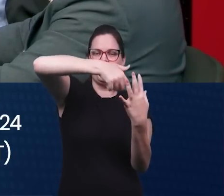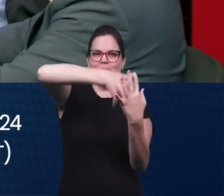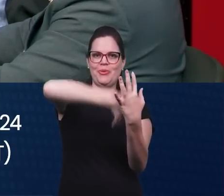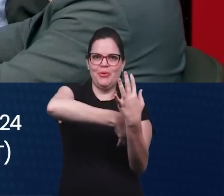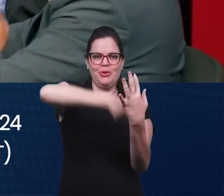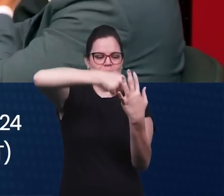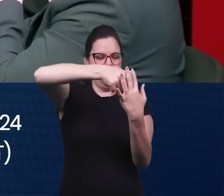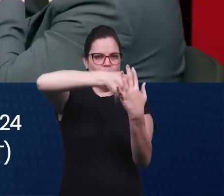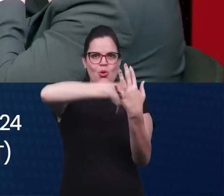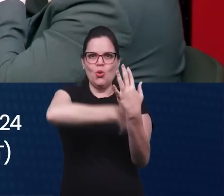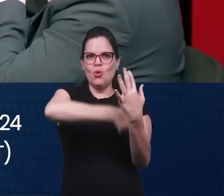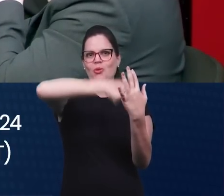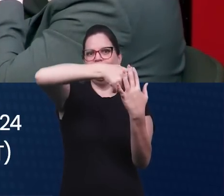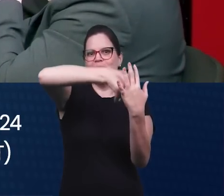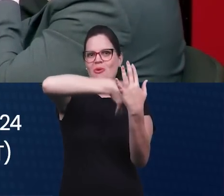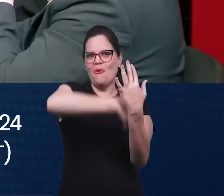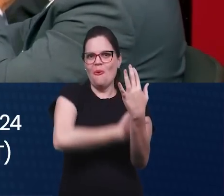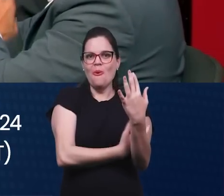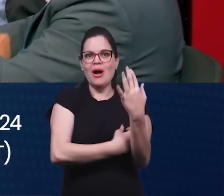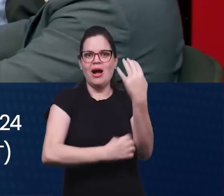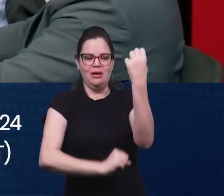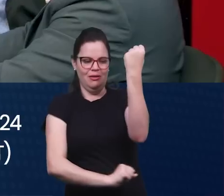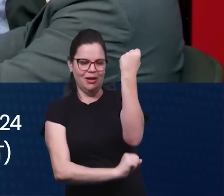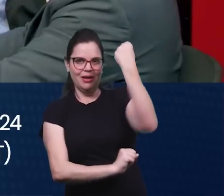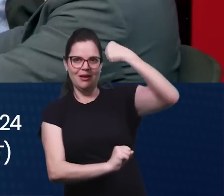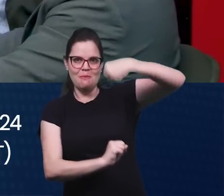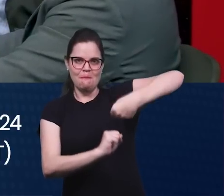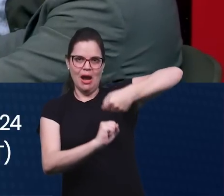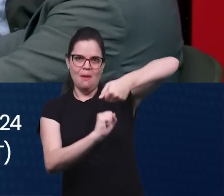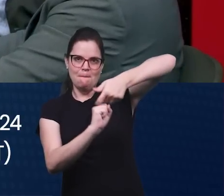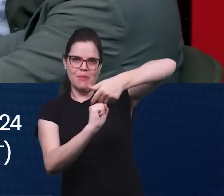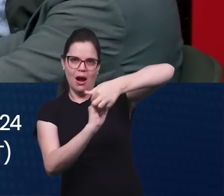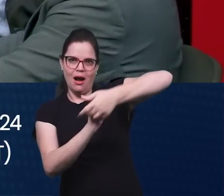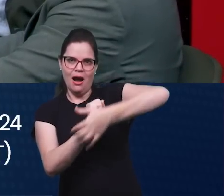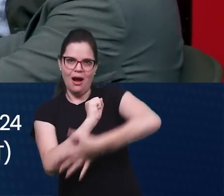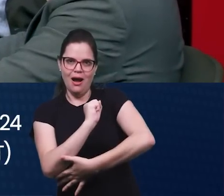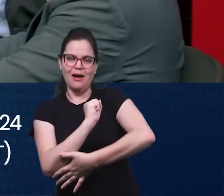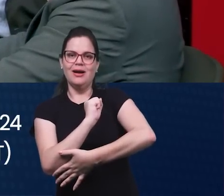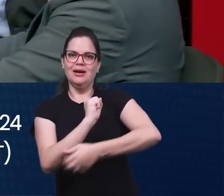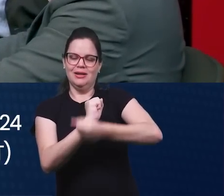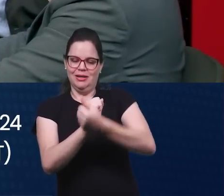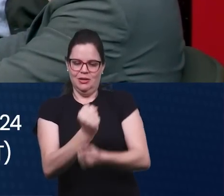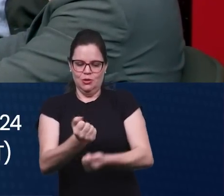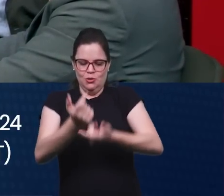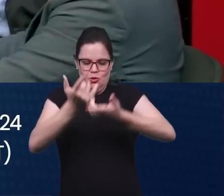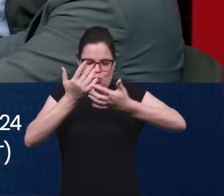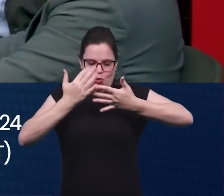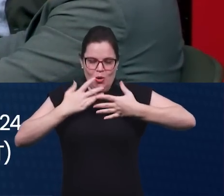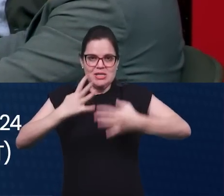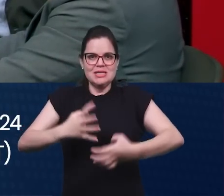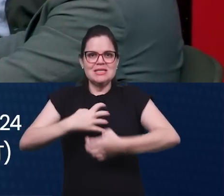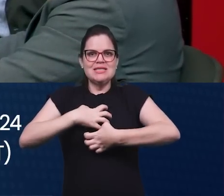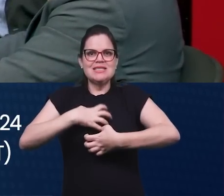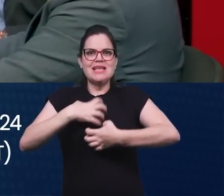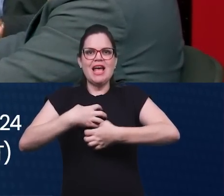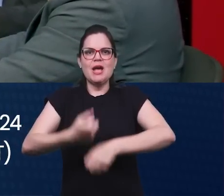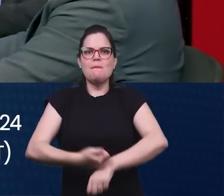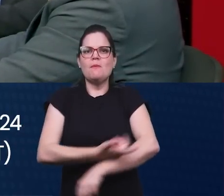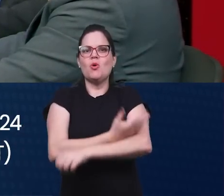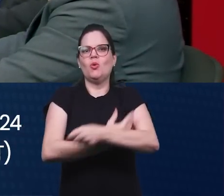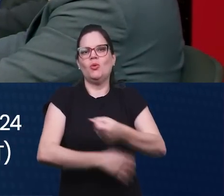alguns sentimentos, alguns sinais, algumas situações no corpo humano, na